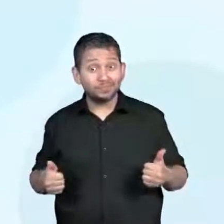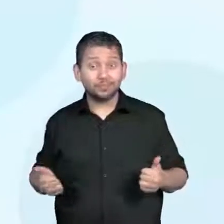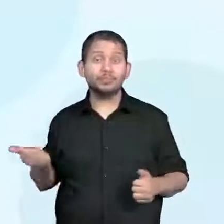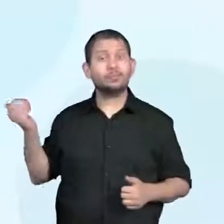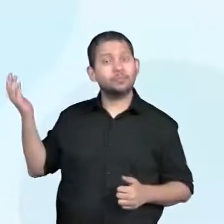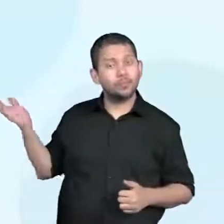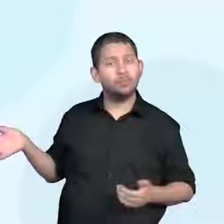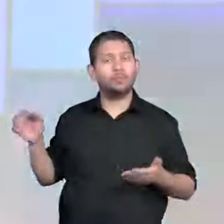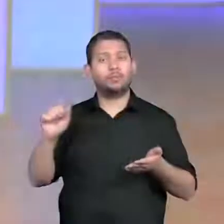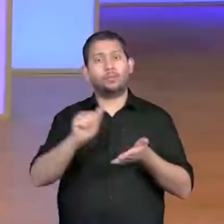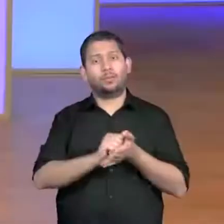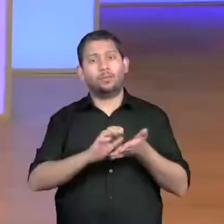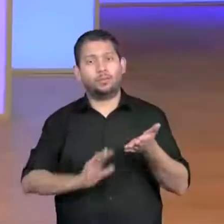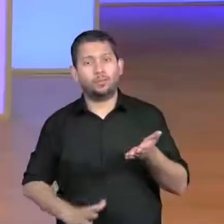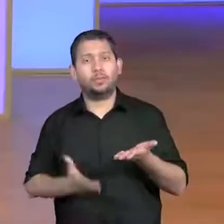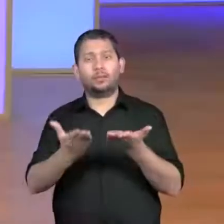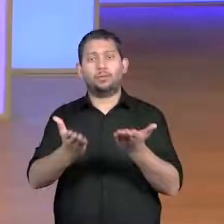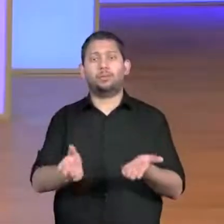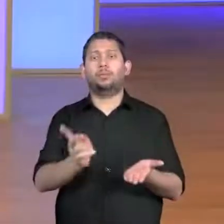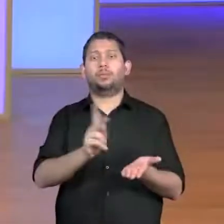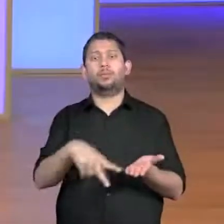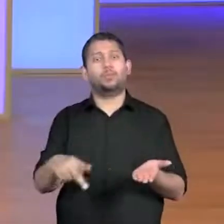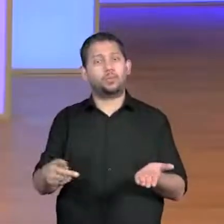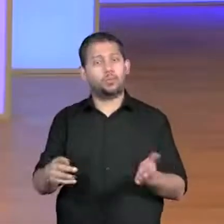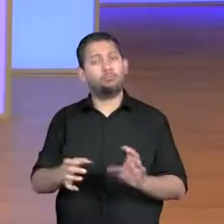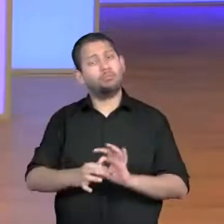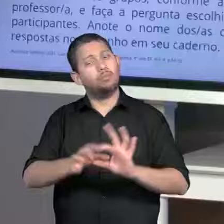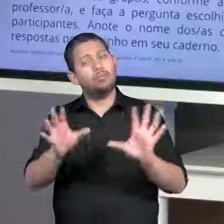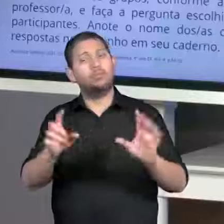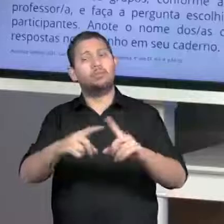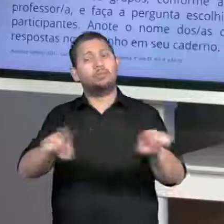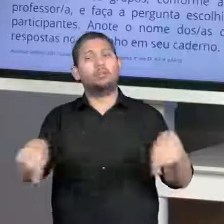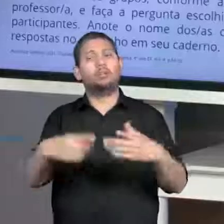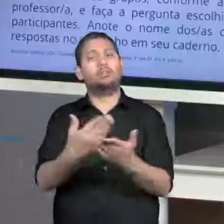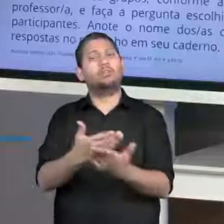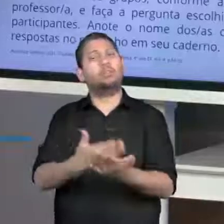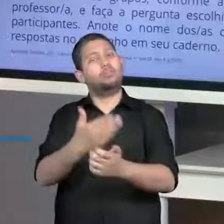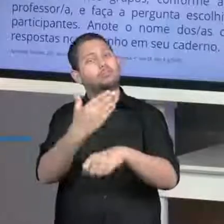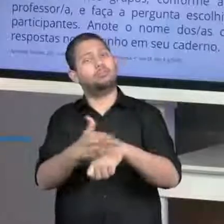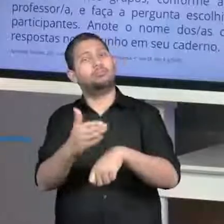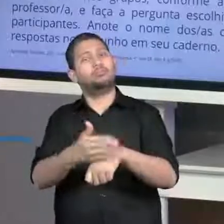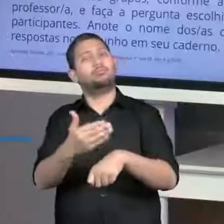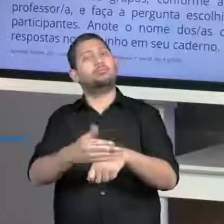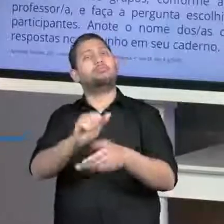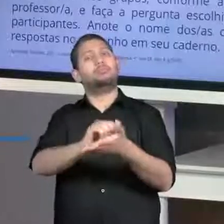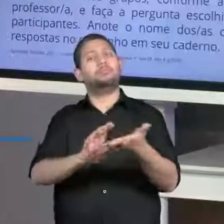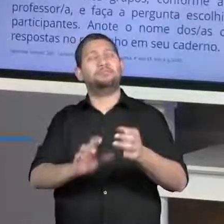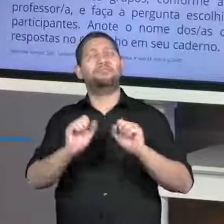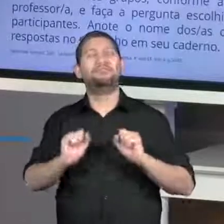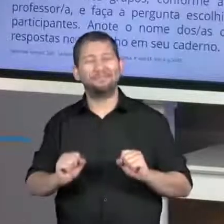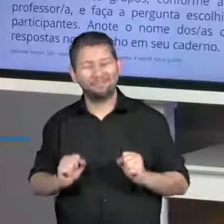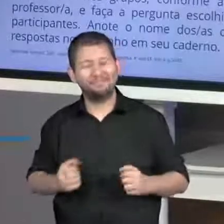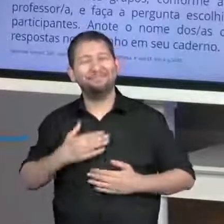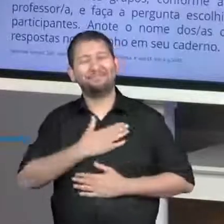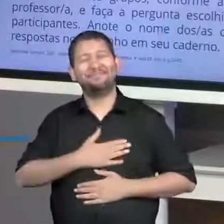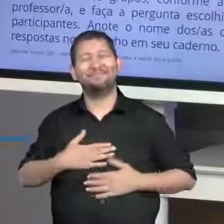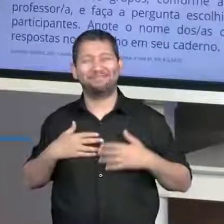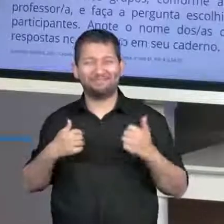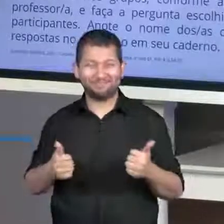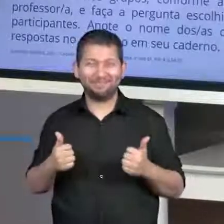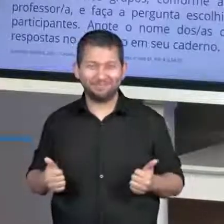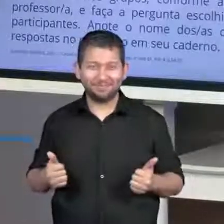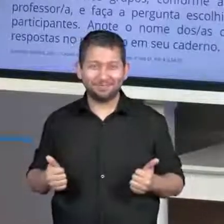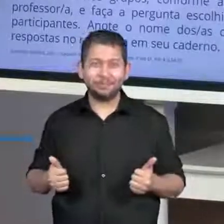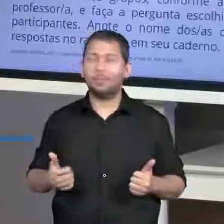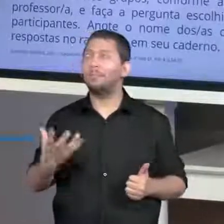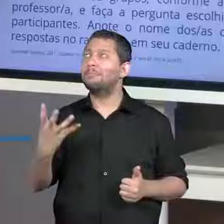uma atividade que o professor vai deixar aqui proposto para você fazer na sala de aula junto com o seu professor e os colegas da sala. Vai